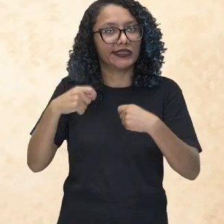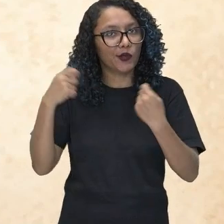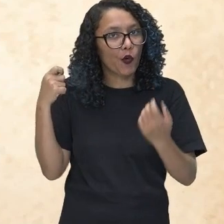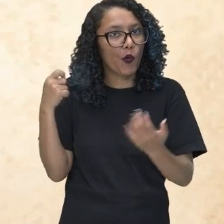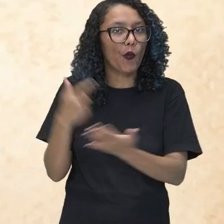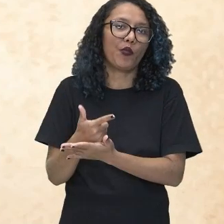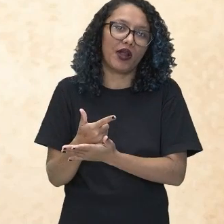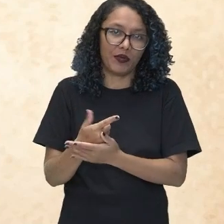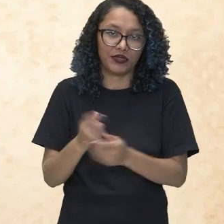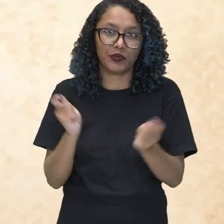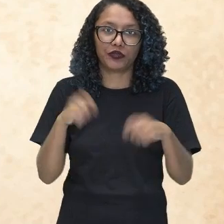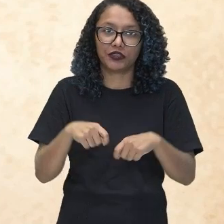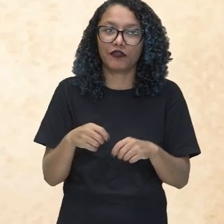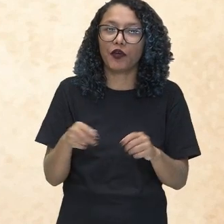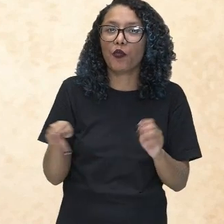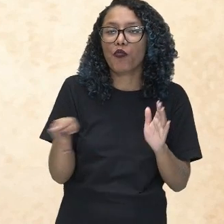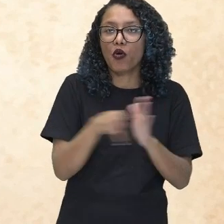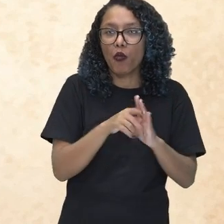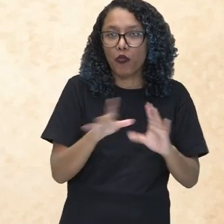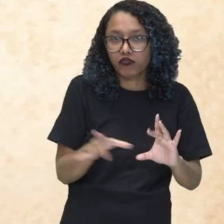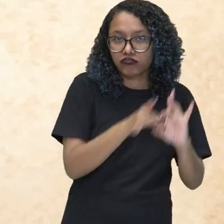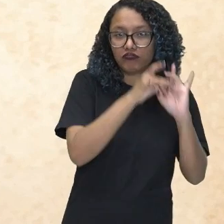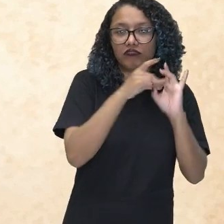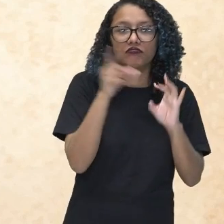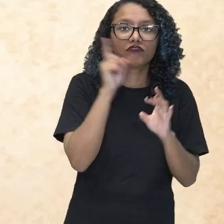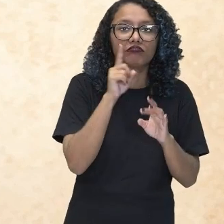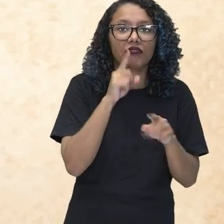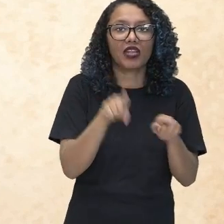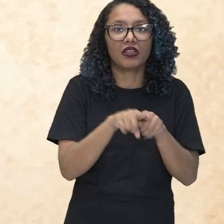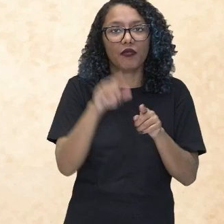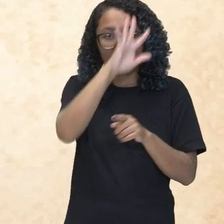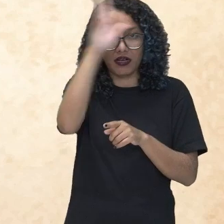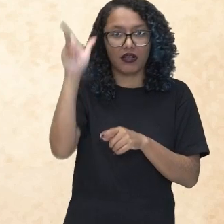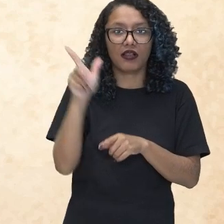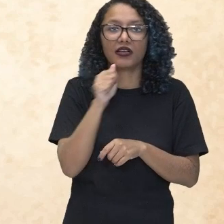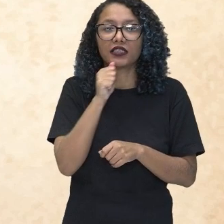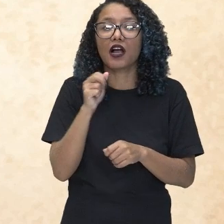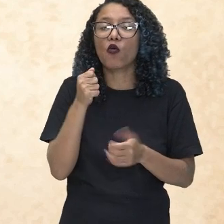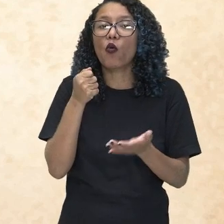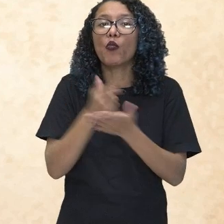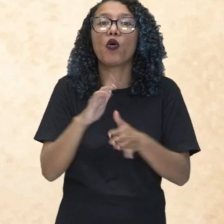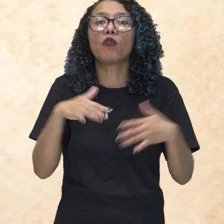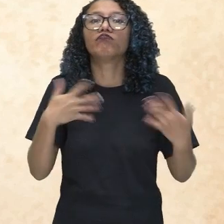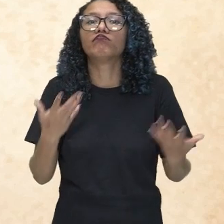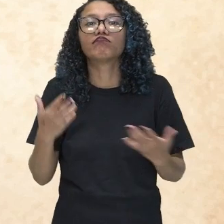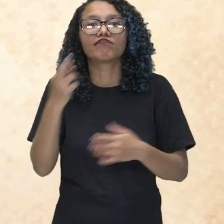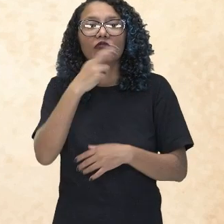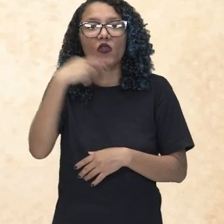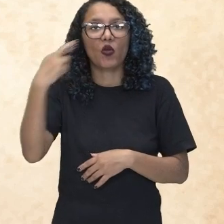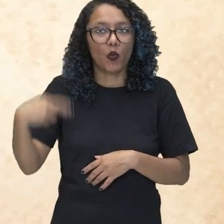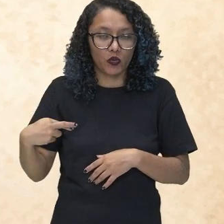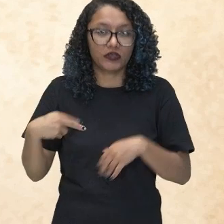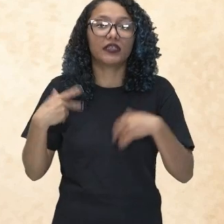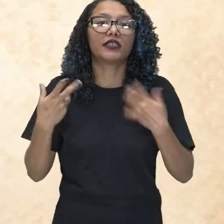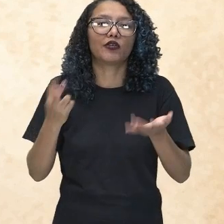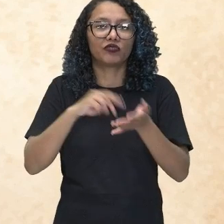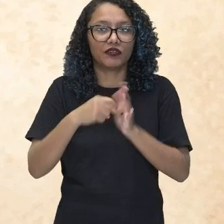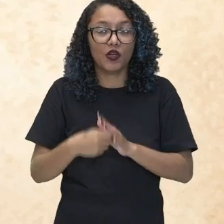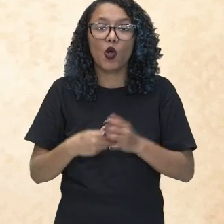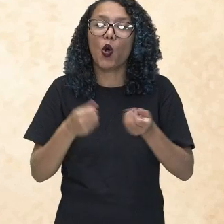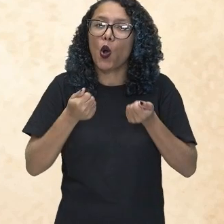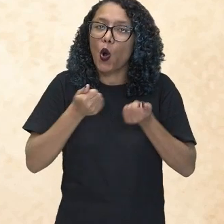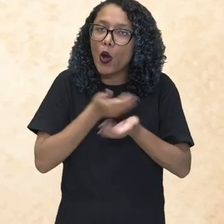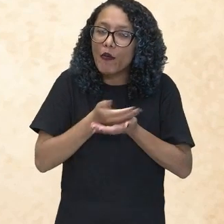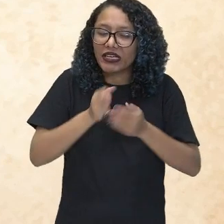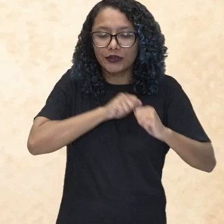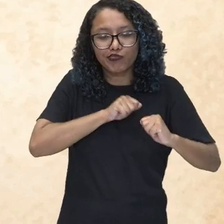eles compraram também lá do Império, então, Russo. Isso significa, então, que eles vão se expandir para, né,